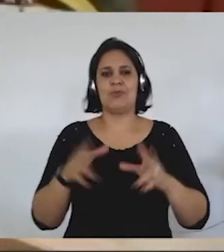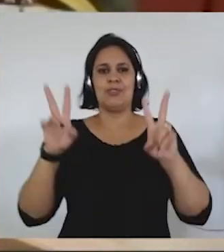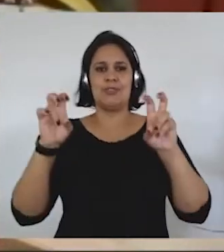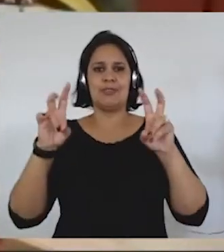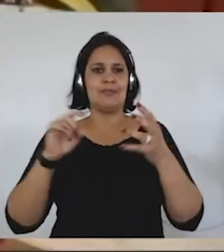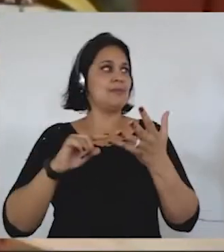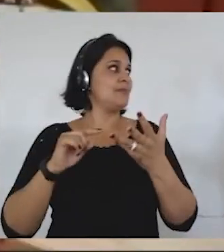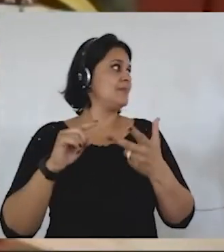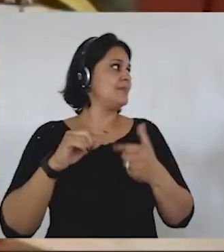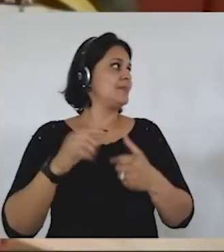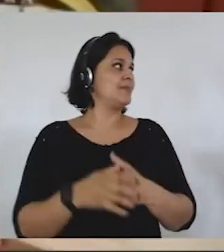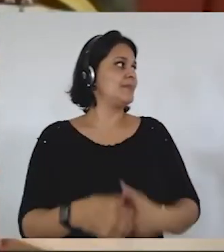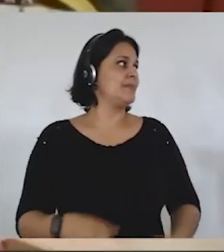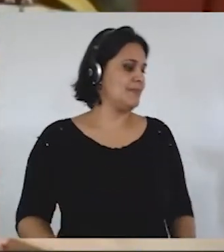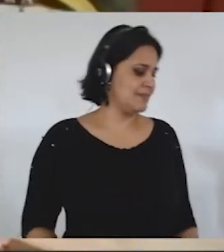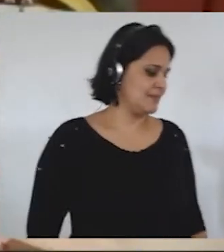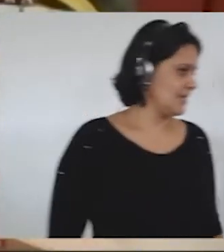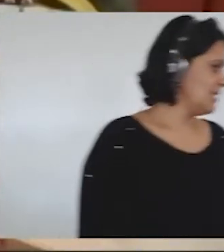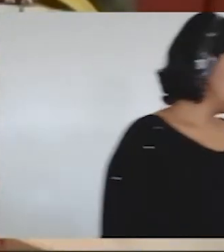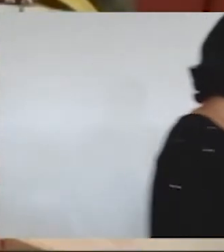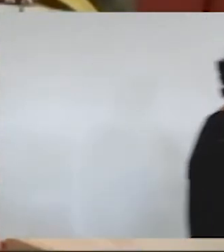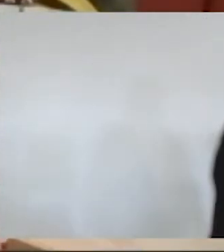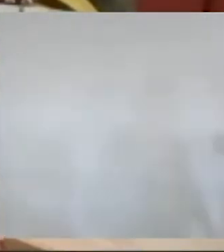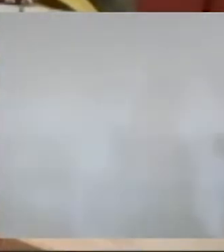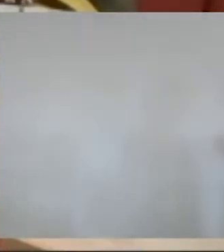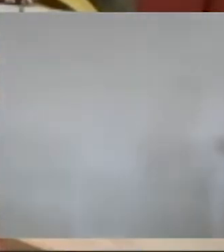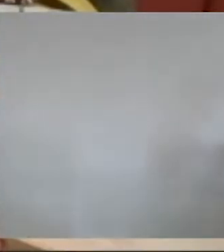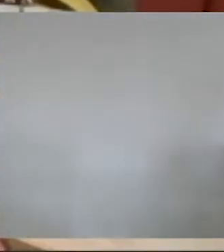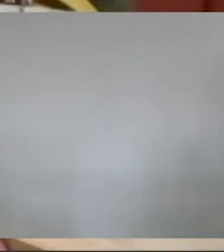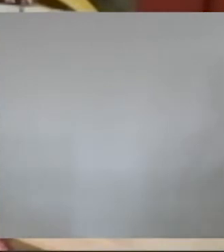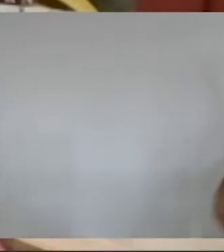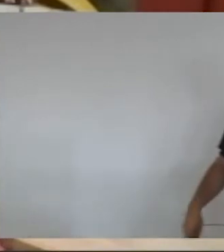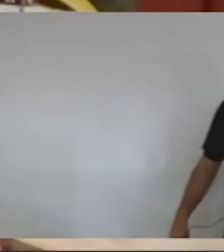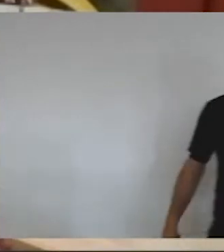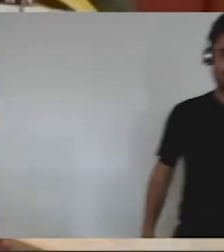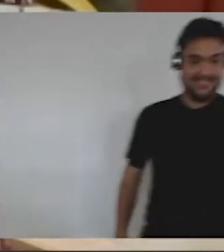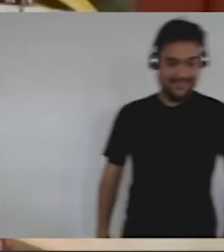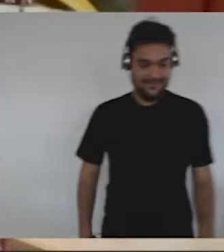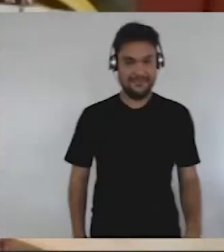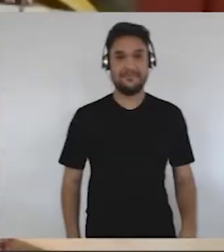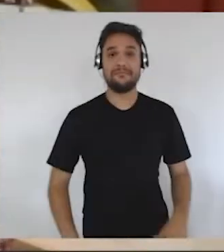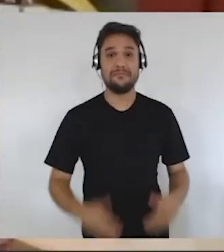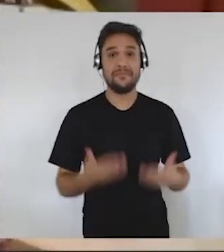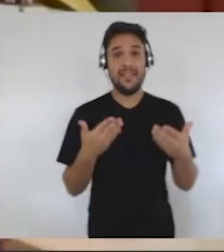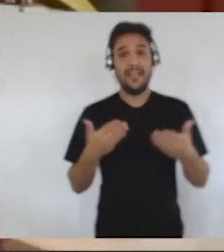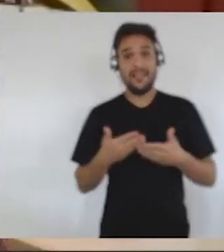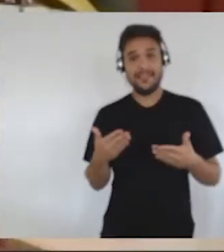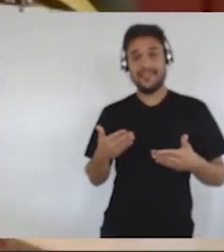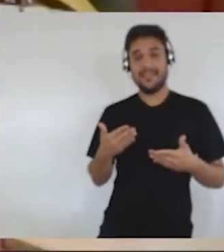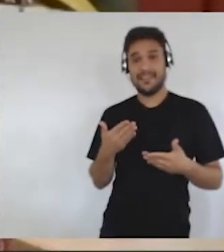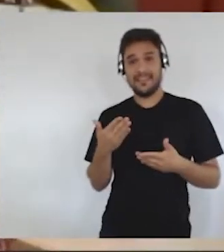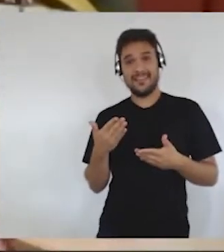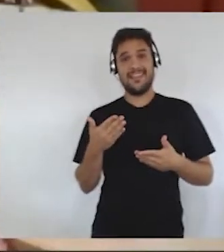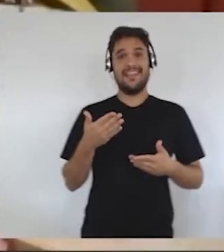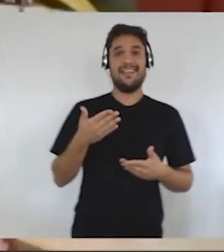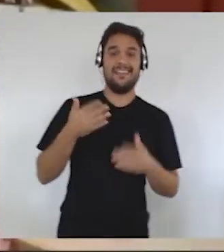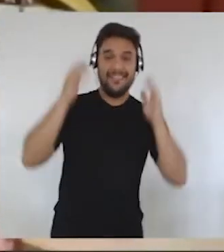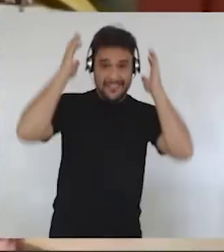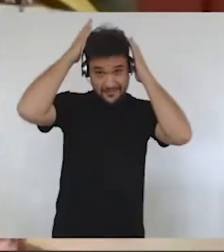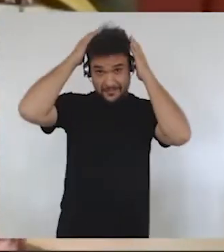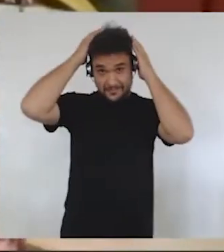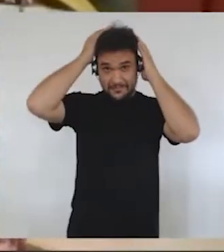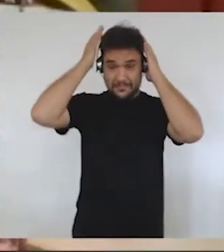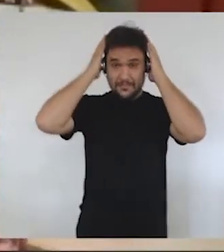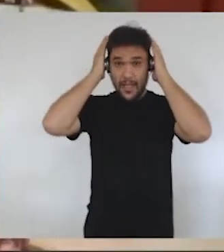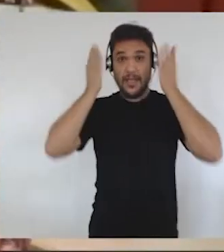temas que você nos trouxe. Eu agradeço demais pela sua intervenção. E, para finalizar esse nosso painel,